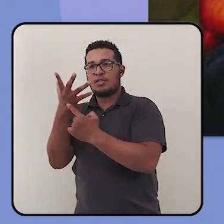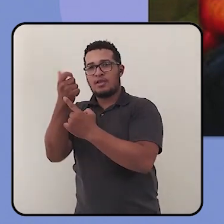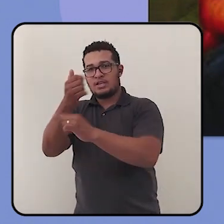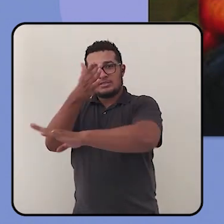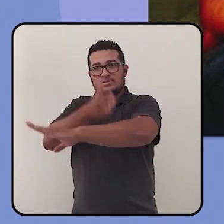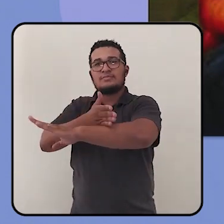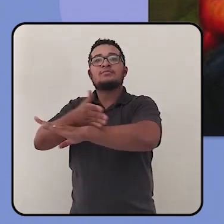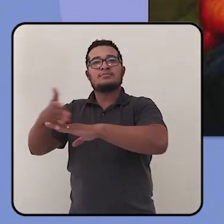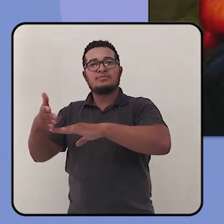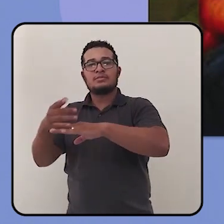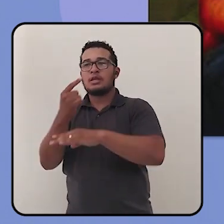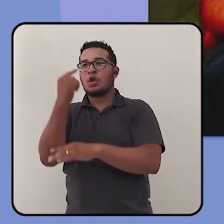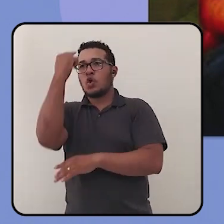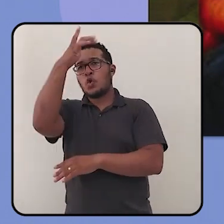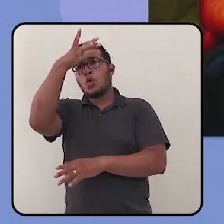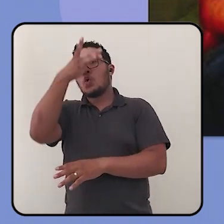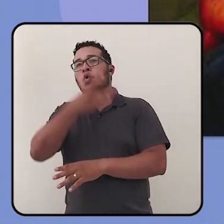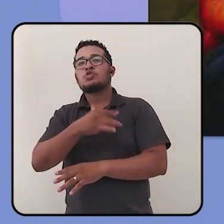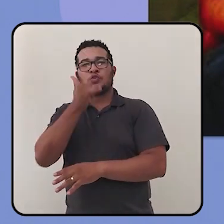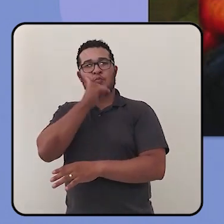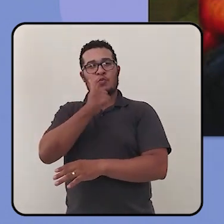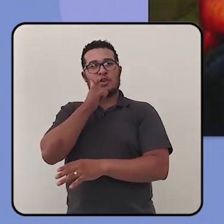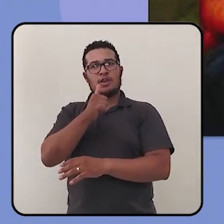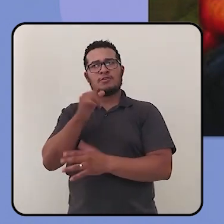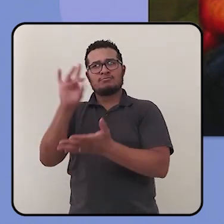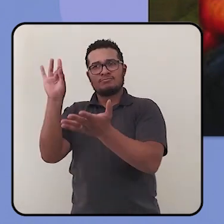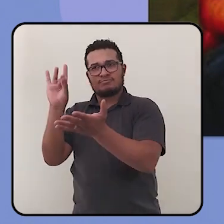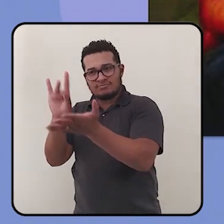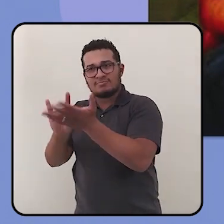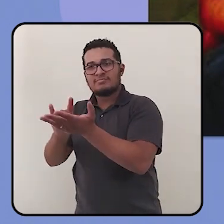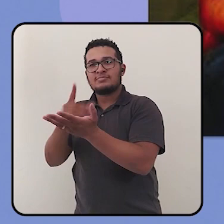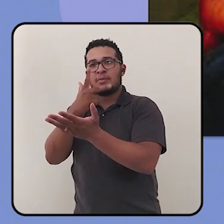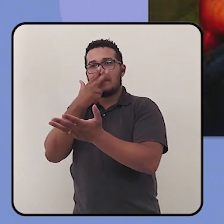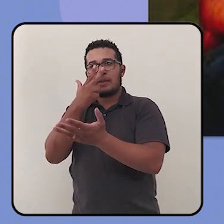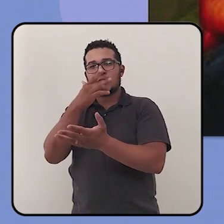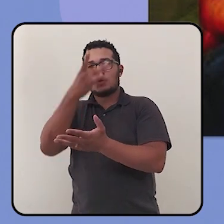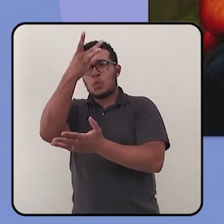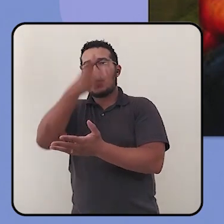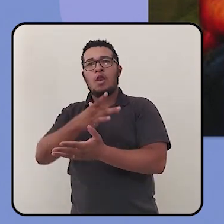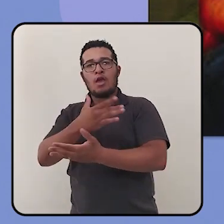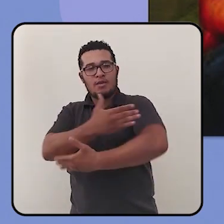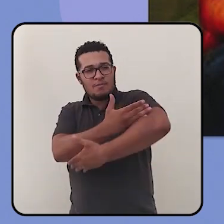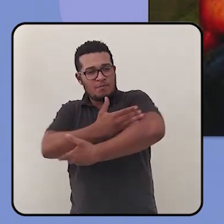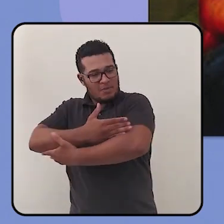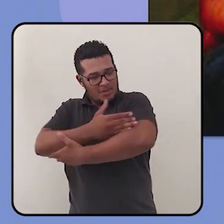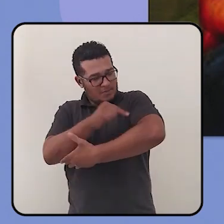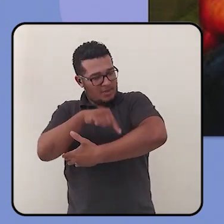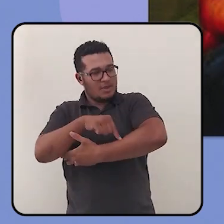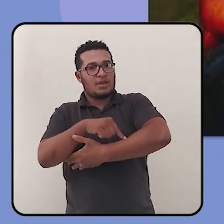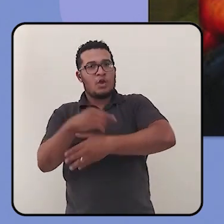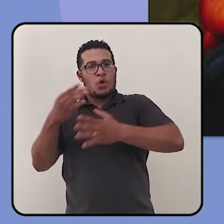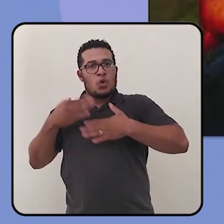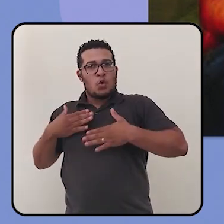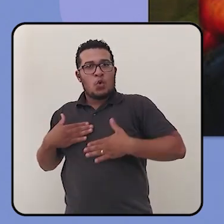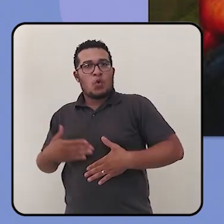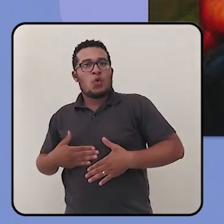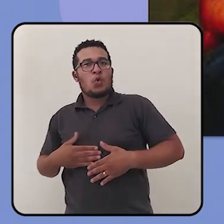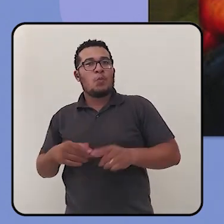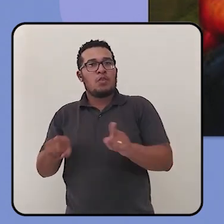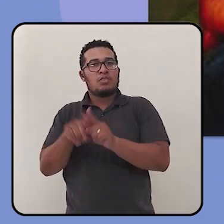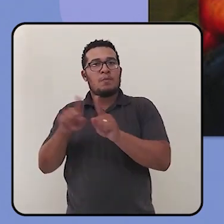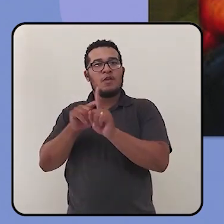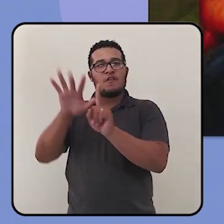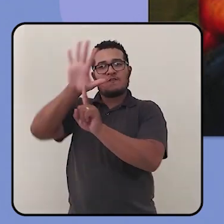renascentista onde o rosto da mulher parece de fato uma mulher o bebê também as proporções do corpo a